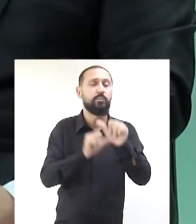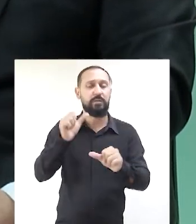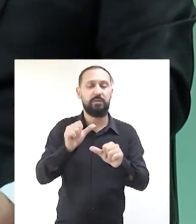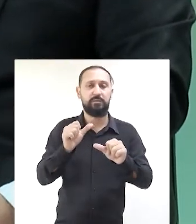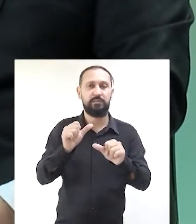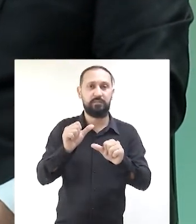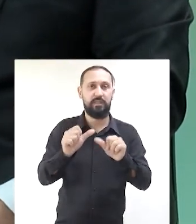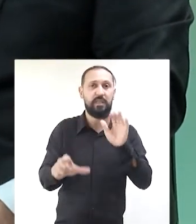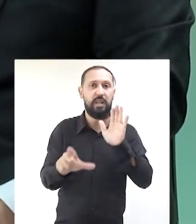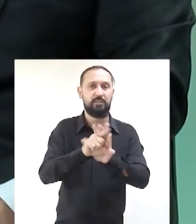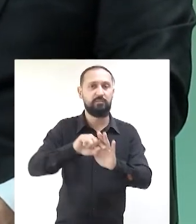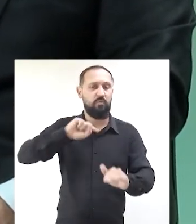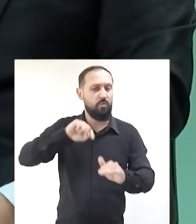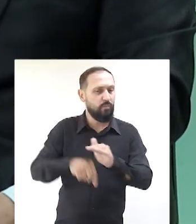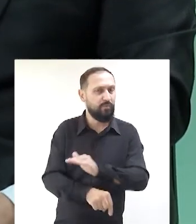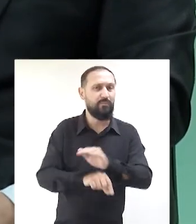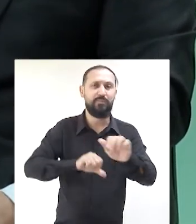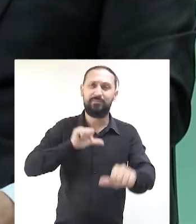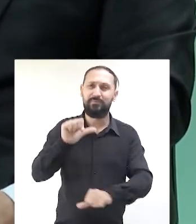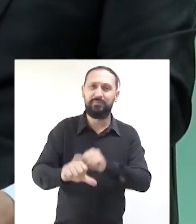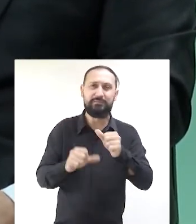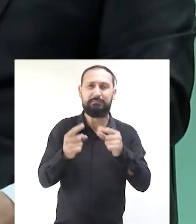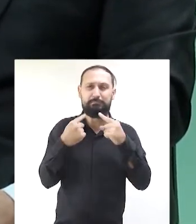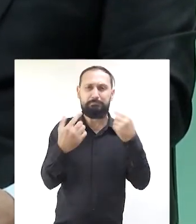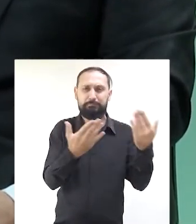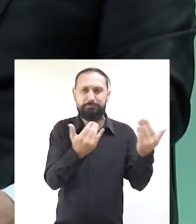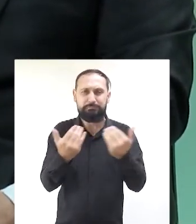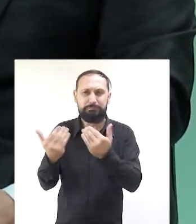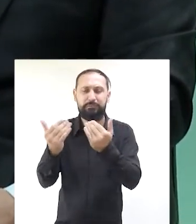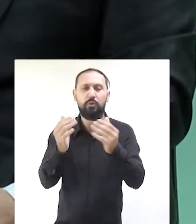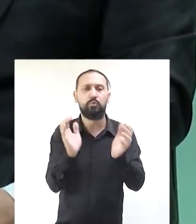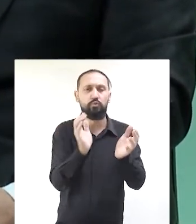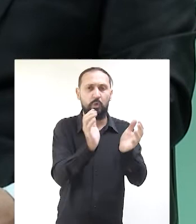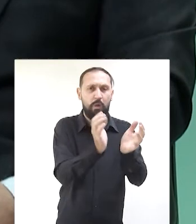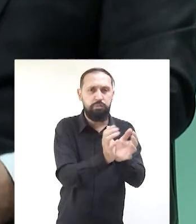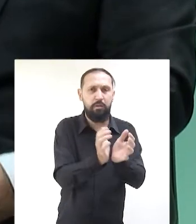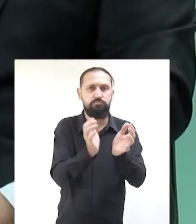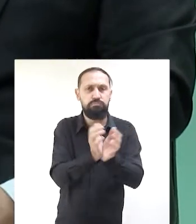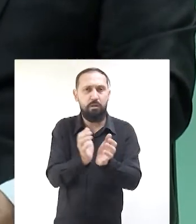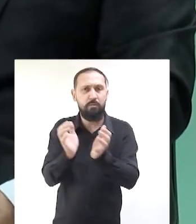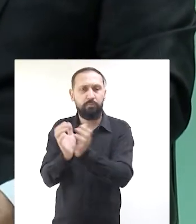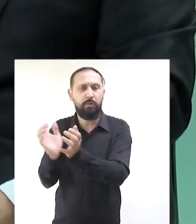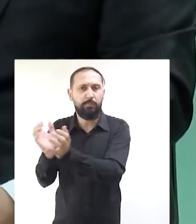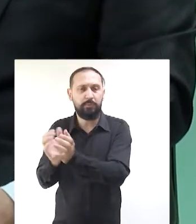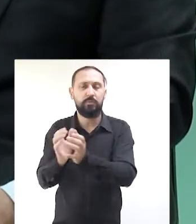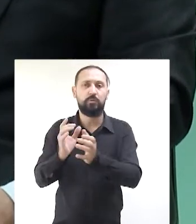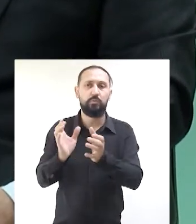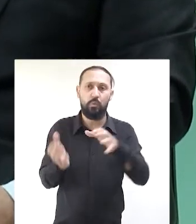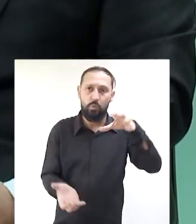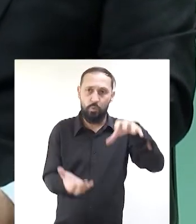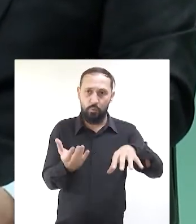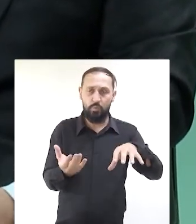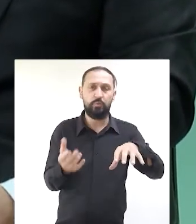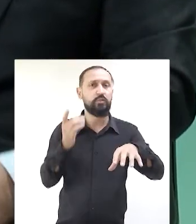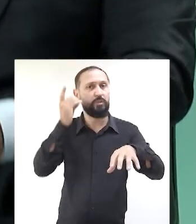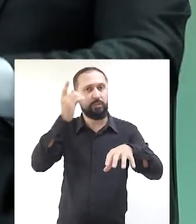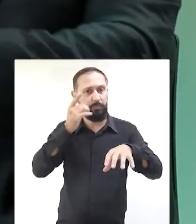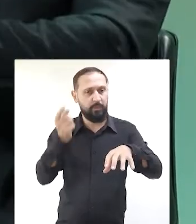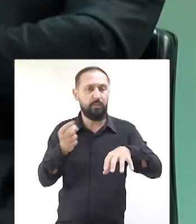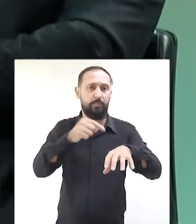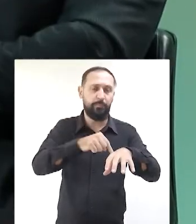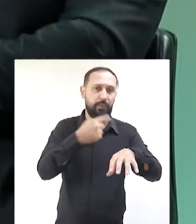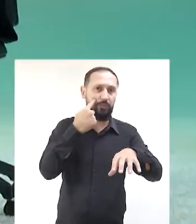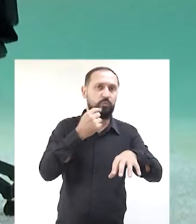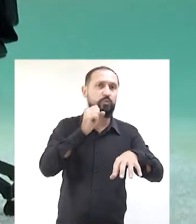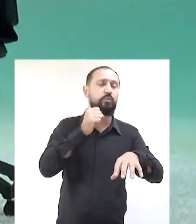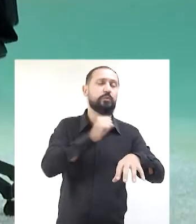mudança profunda na legislação, isso envolve muitos debates dentro das comissões da Câmara dos Deputados e posteriormente do Senado, né?